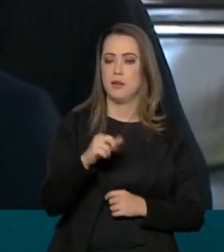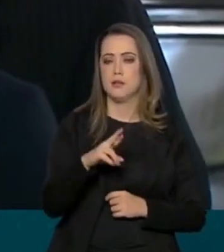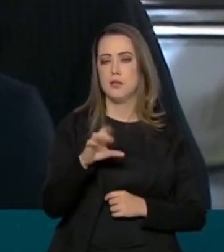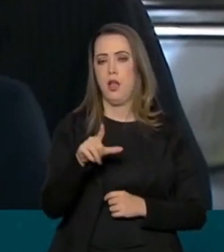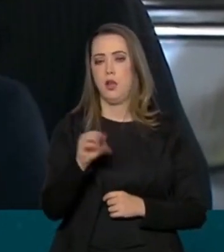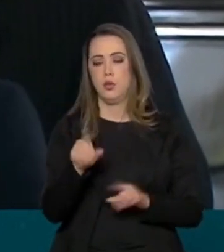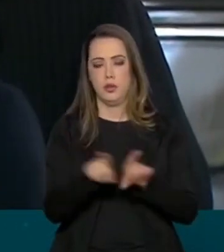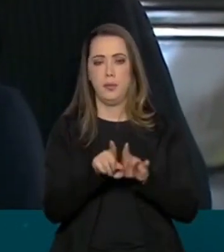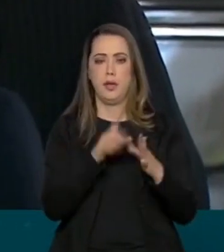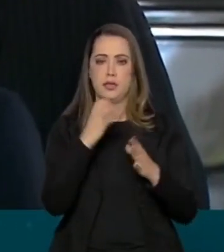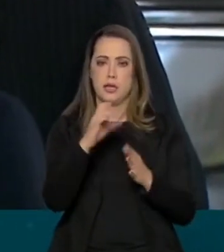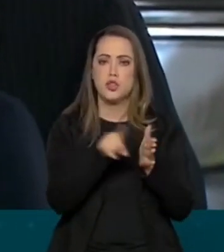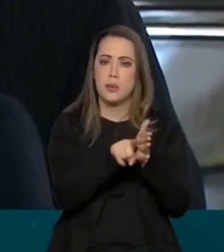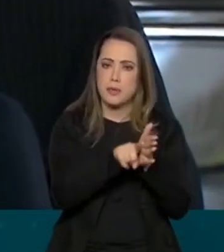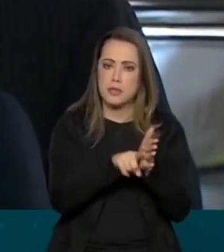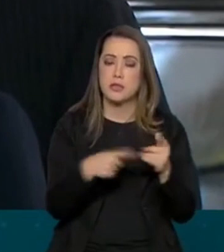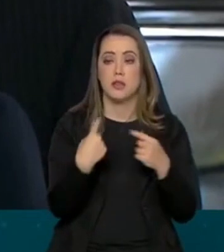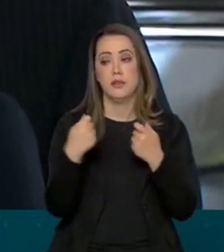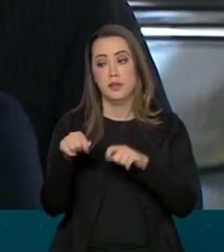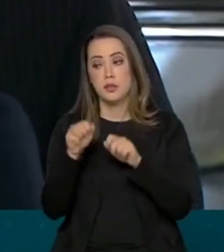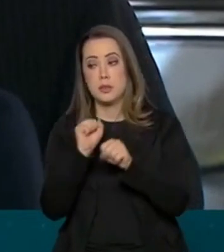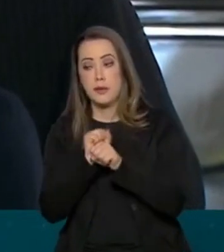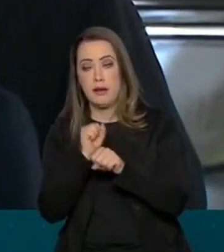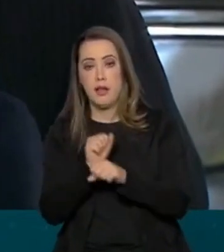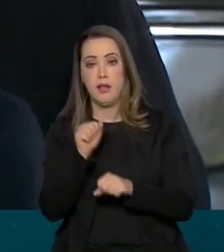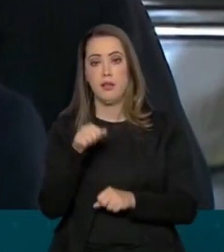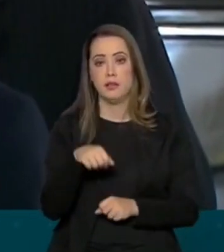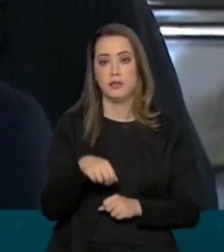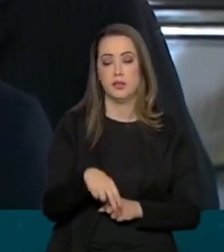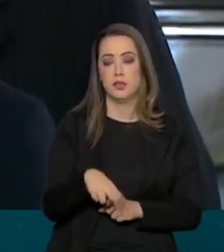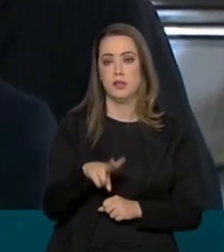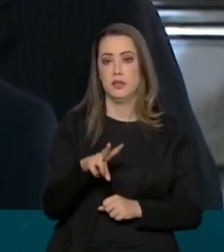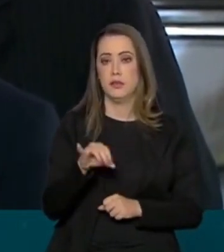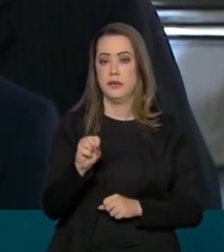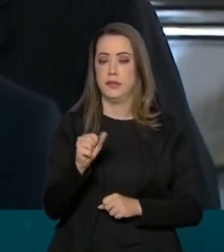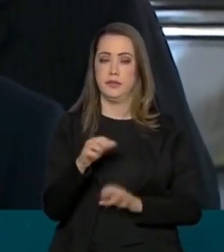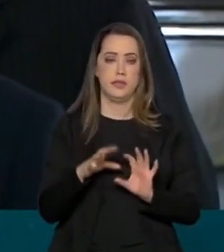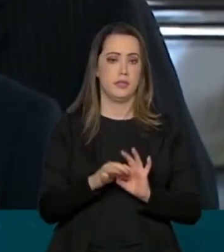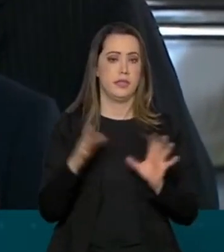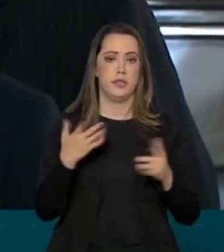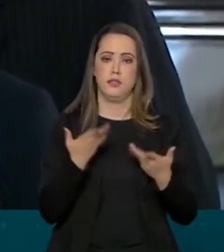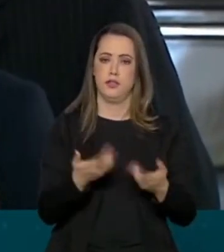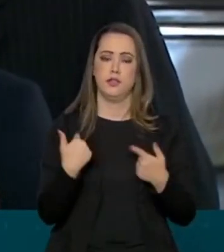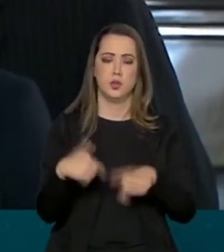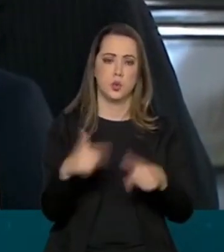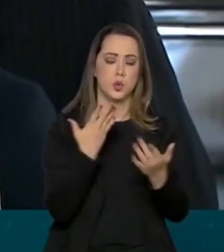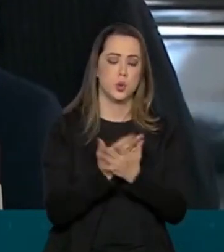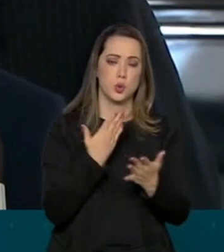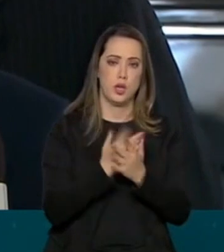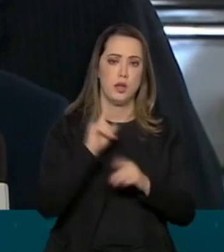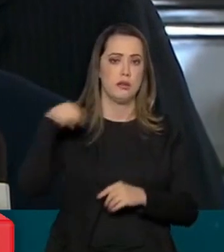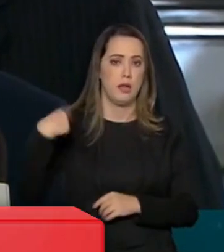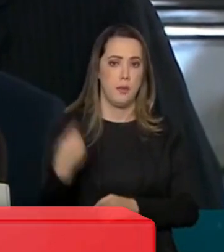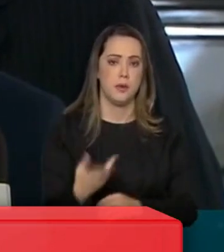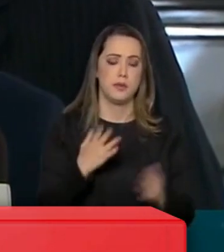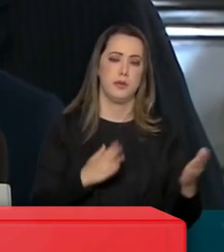pesquisador. Depende agora da análise da Anvisa, né? A Anvisa é soberana nisso, eles vão fazer as análises.